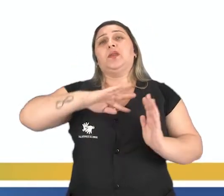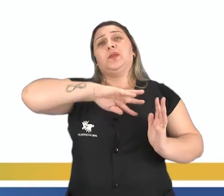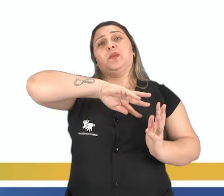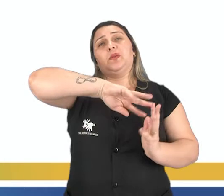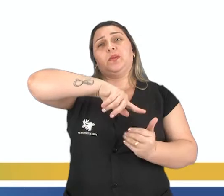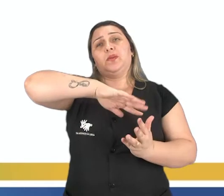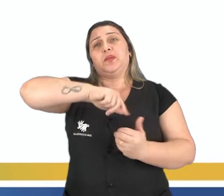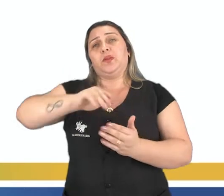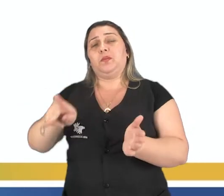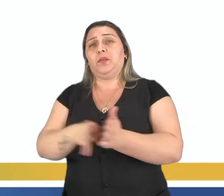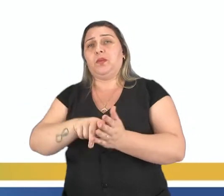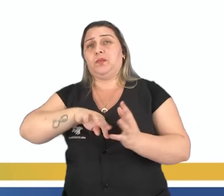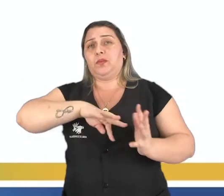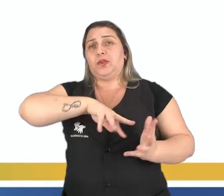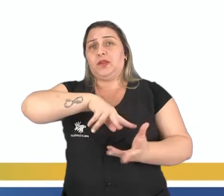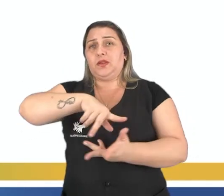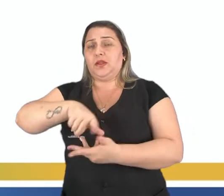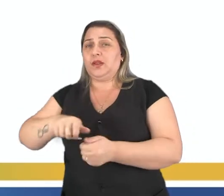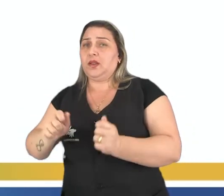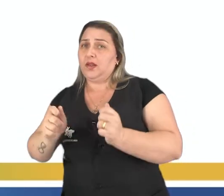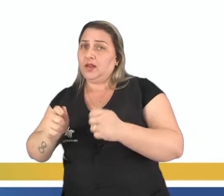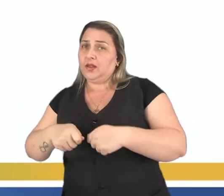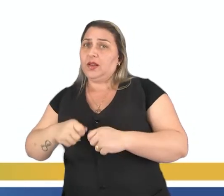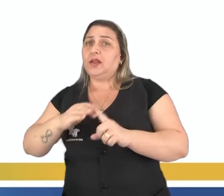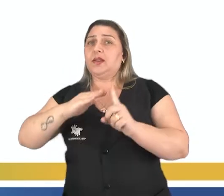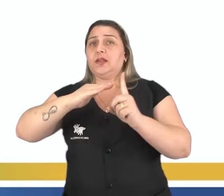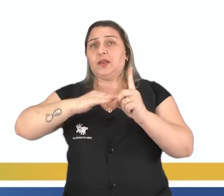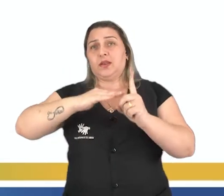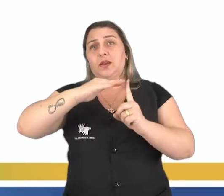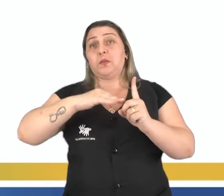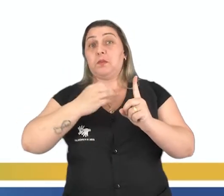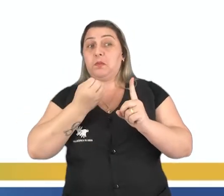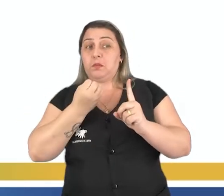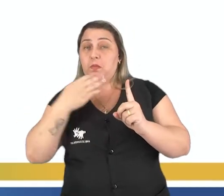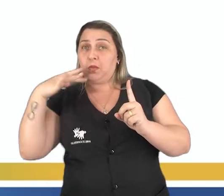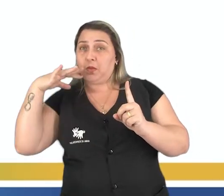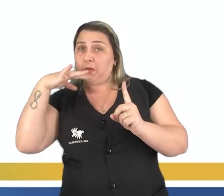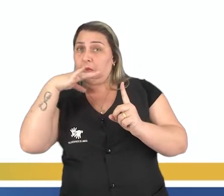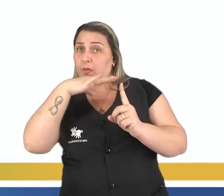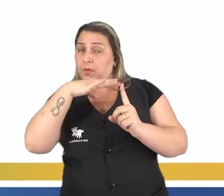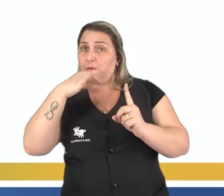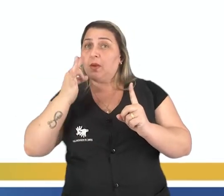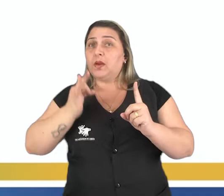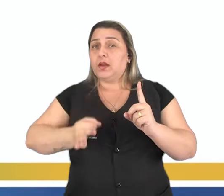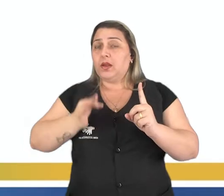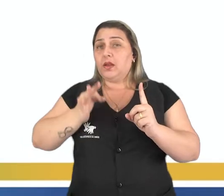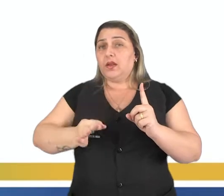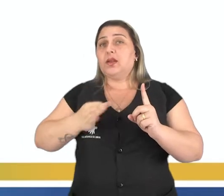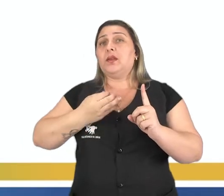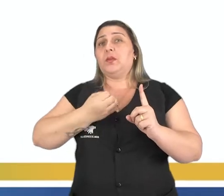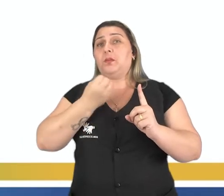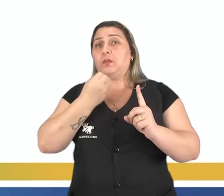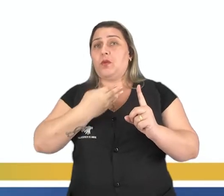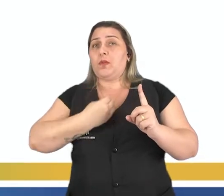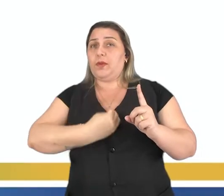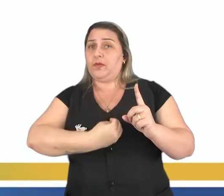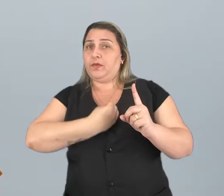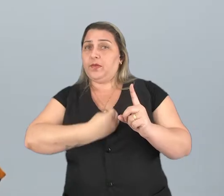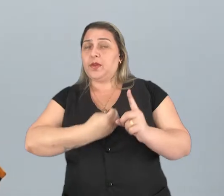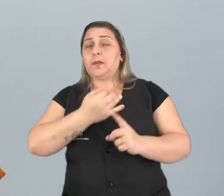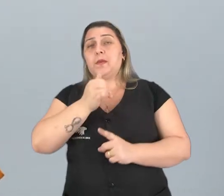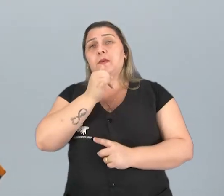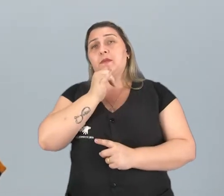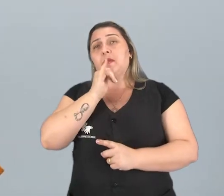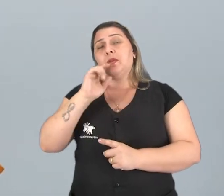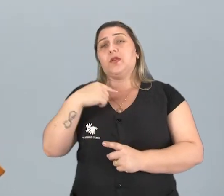a atmosfera da Terra, ela permite temperaturas agradáveis e ideais para a manutenção da vida. Então, se por